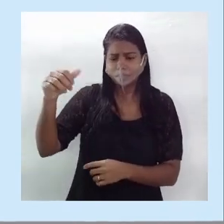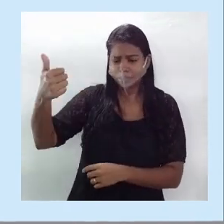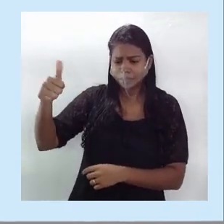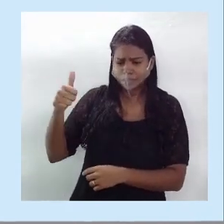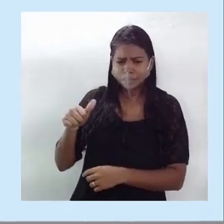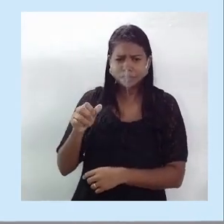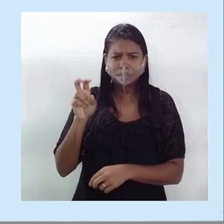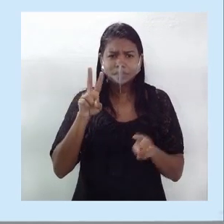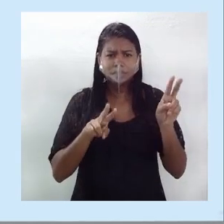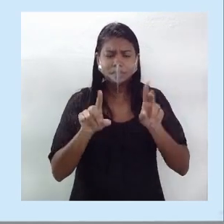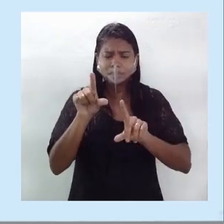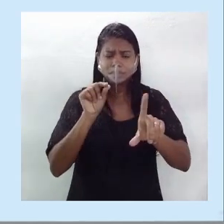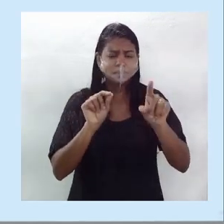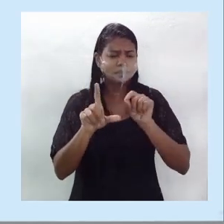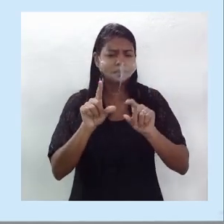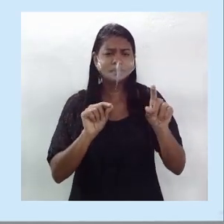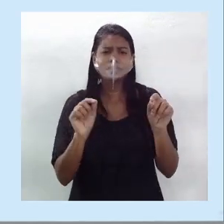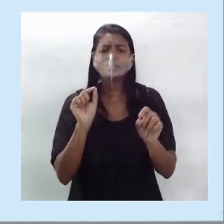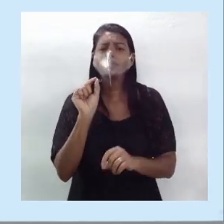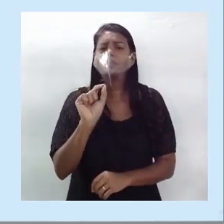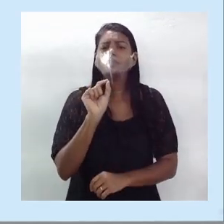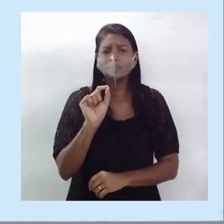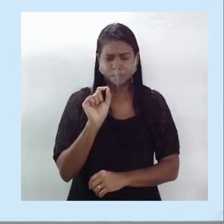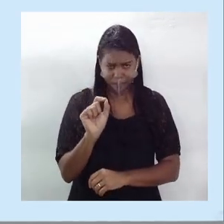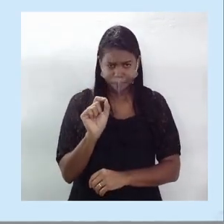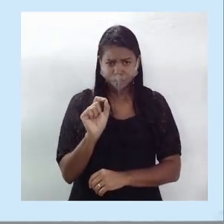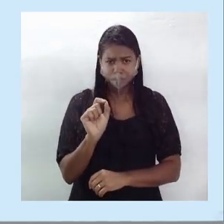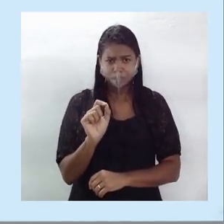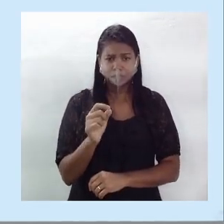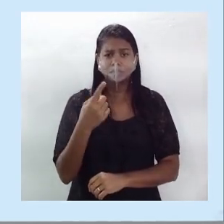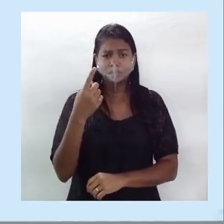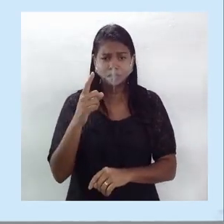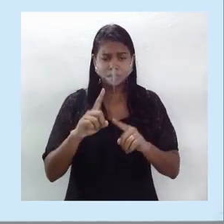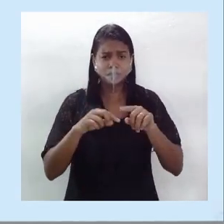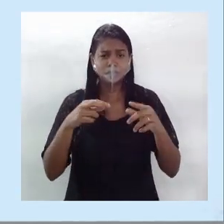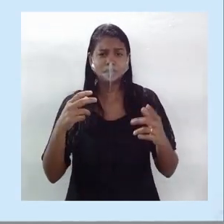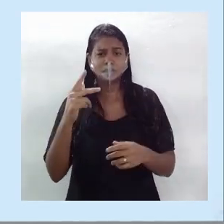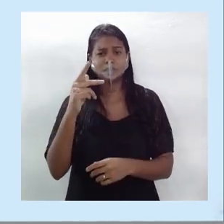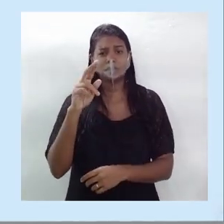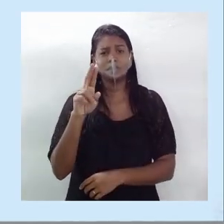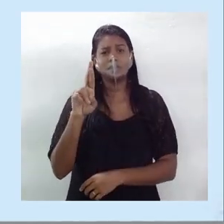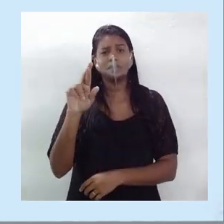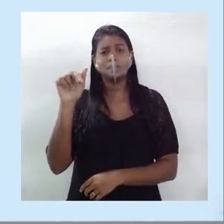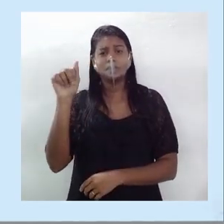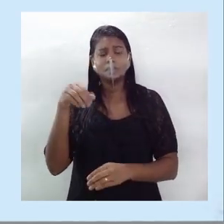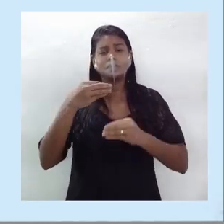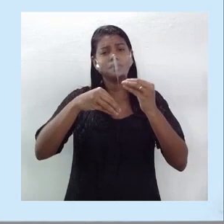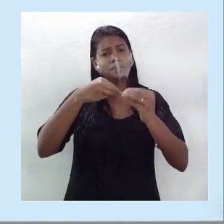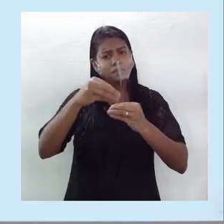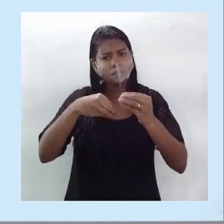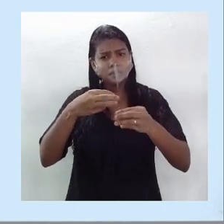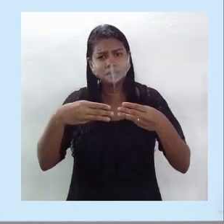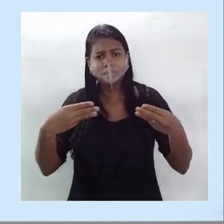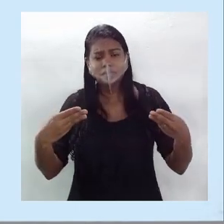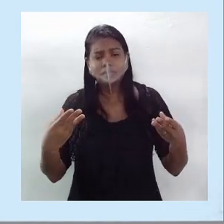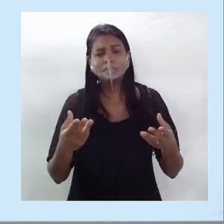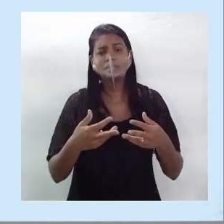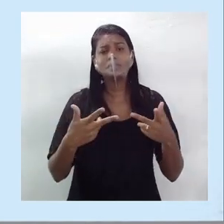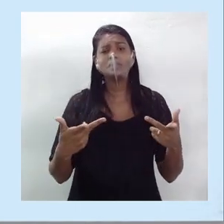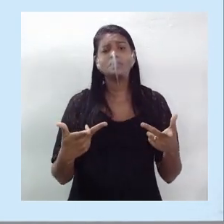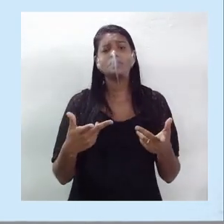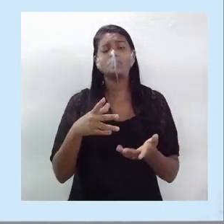ali classificar o que é uma substância pura, o que são mistura e,